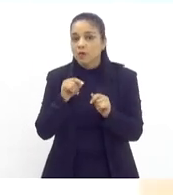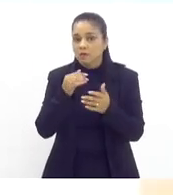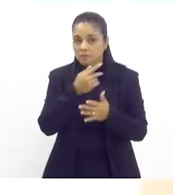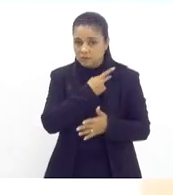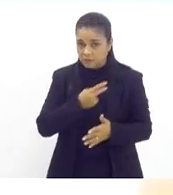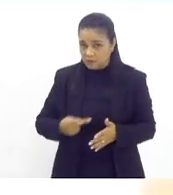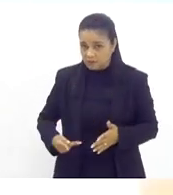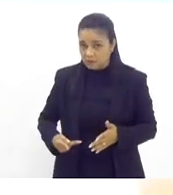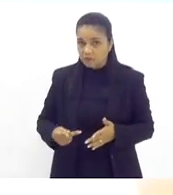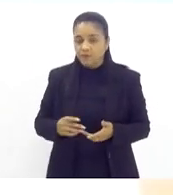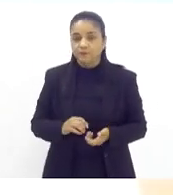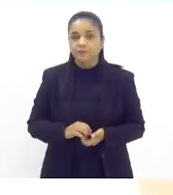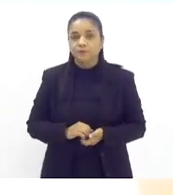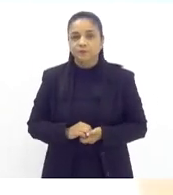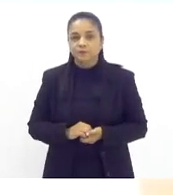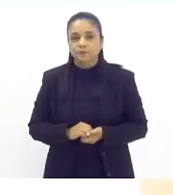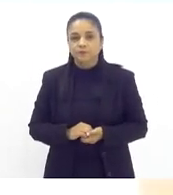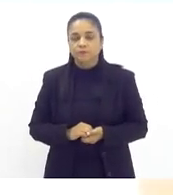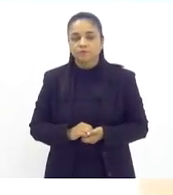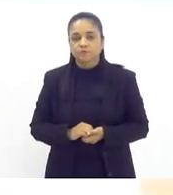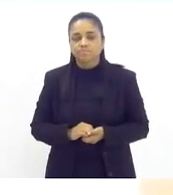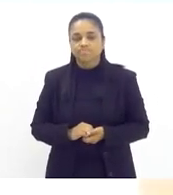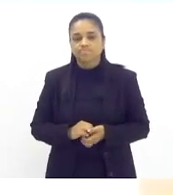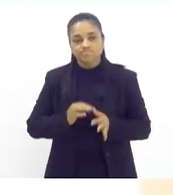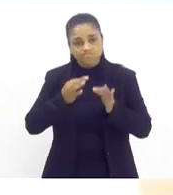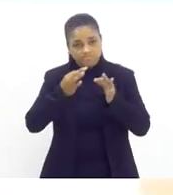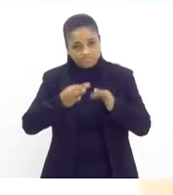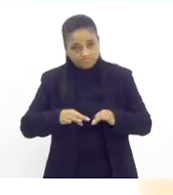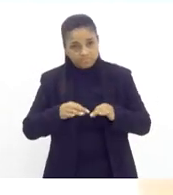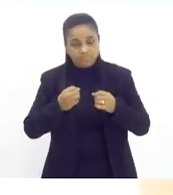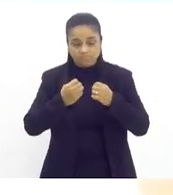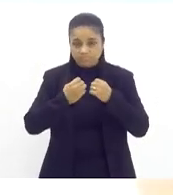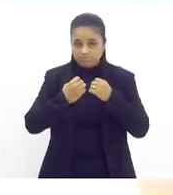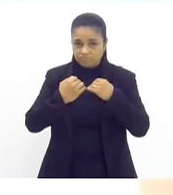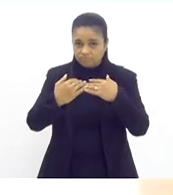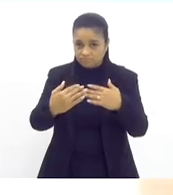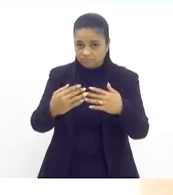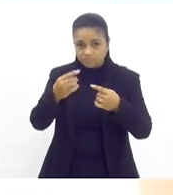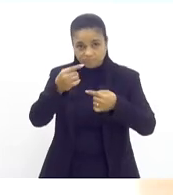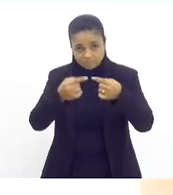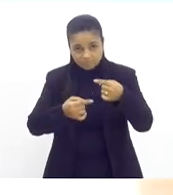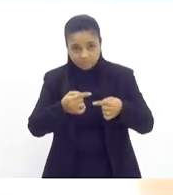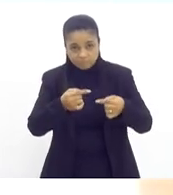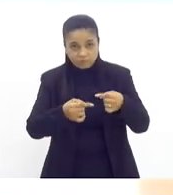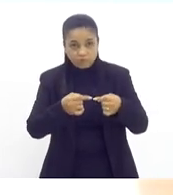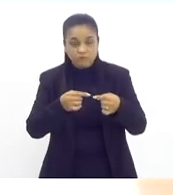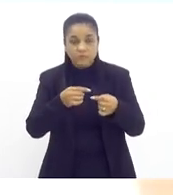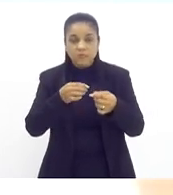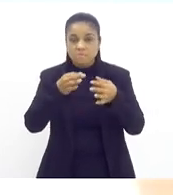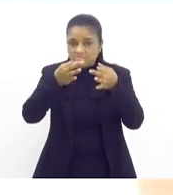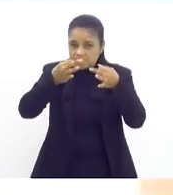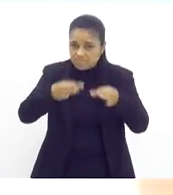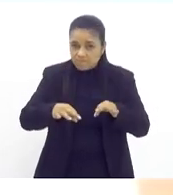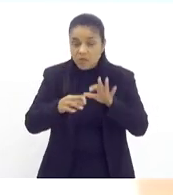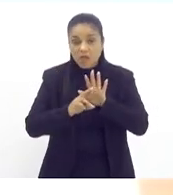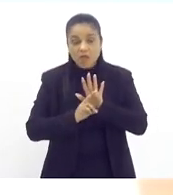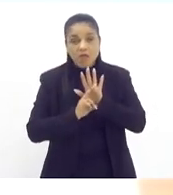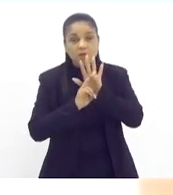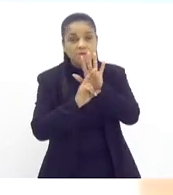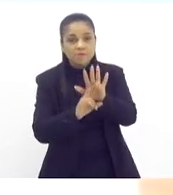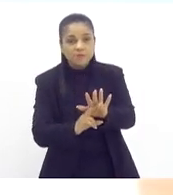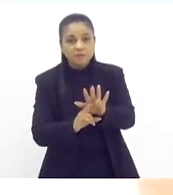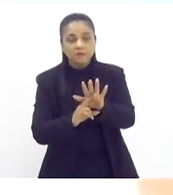presidentes, o acerto dessa audiência se confirma pela alta representatividade